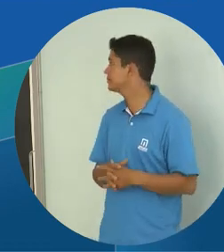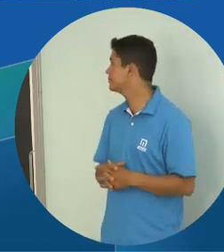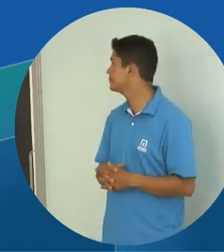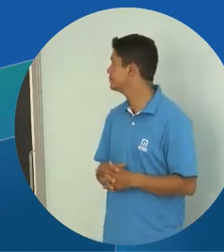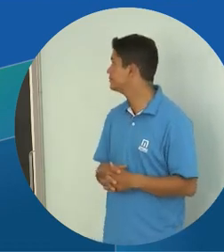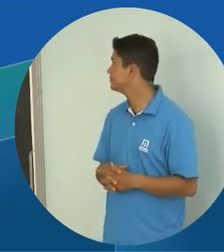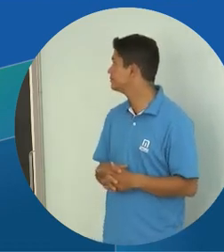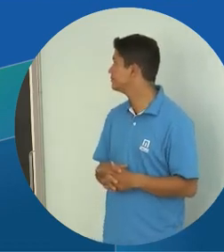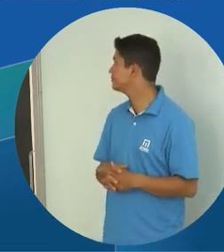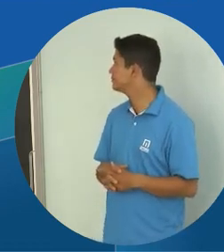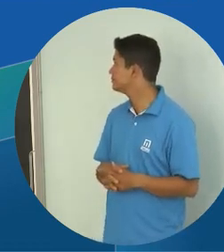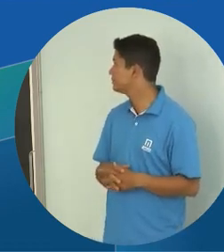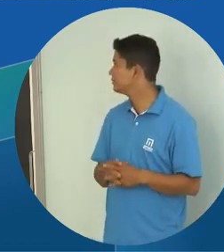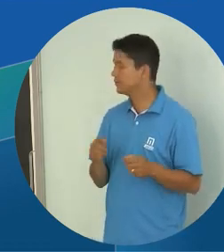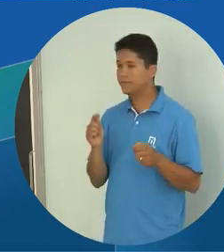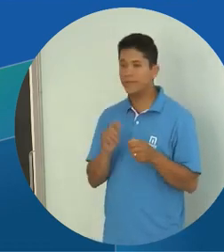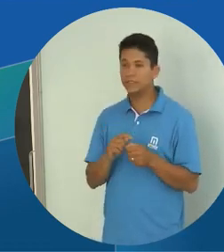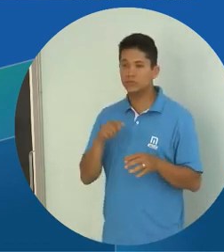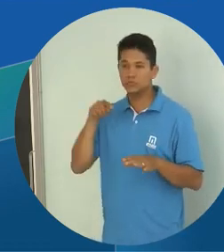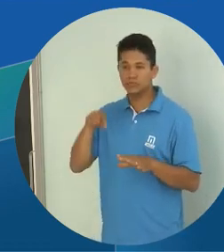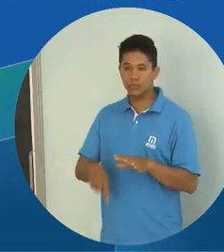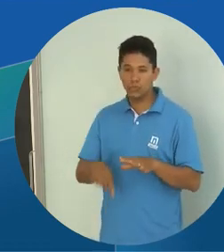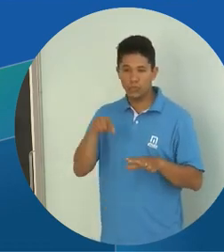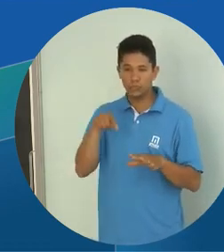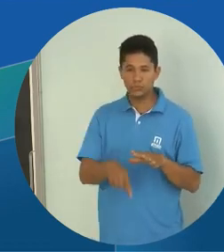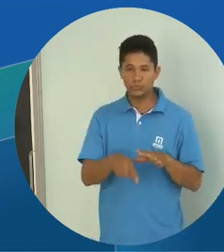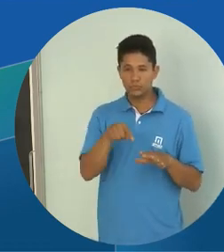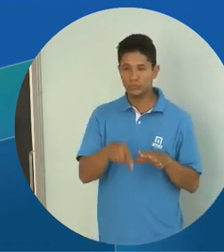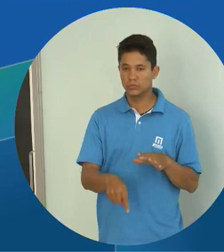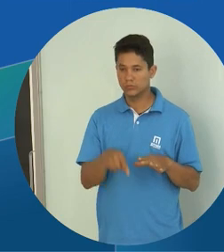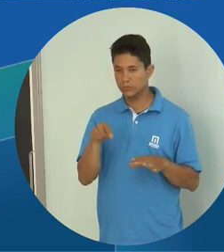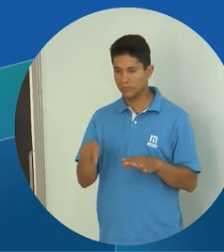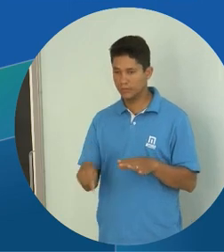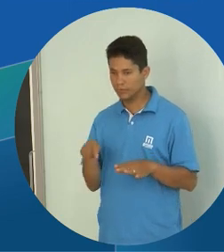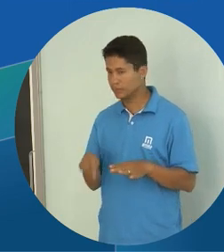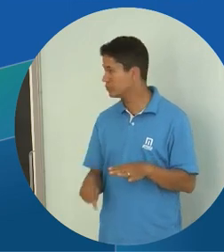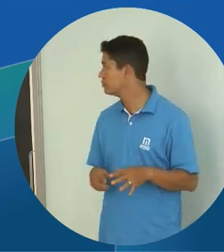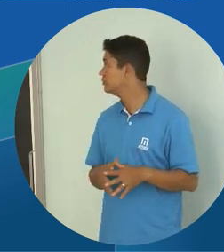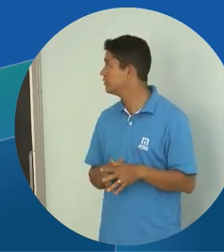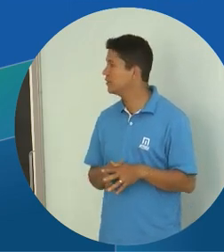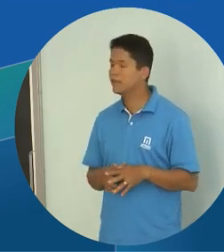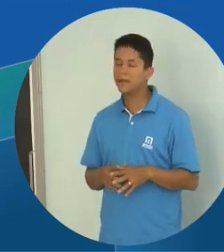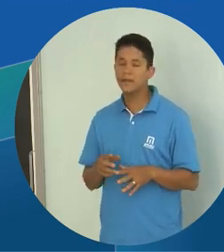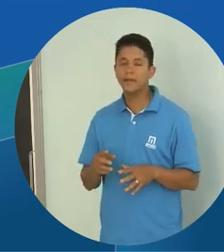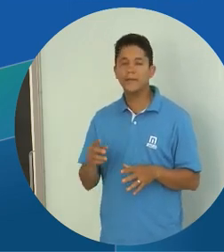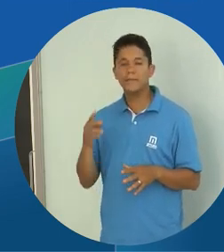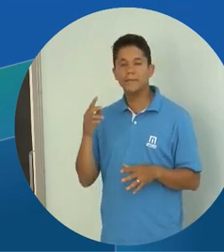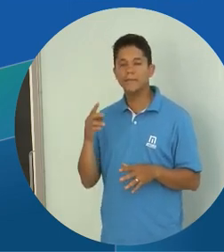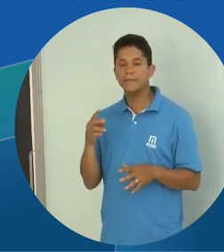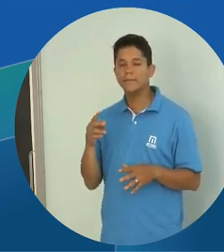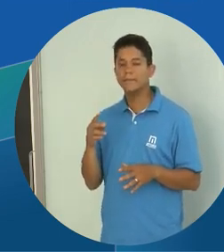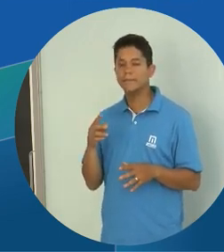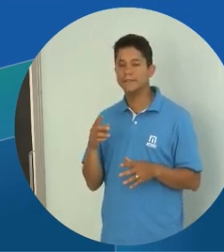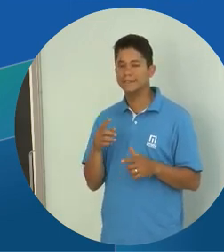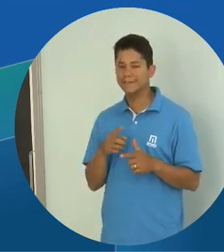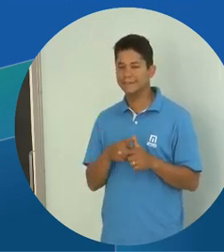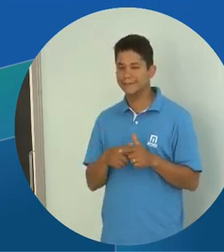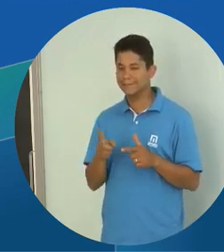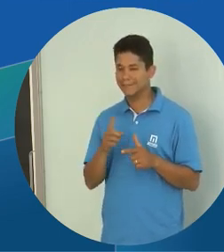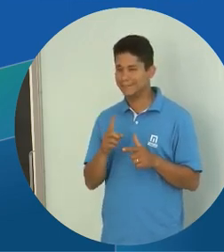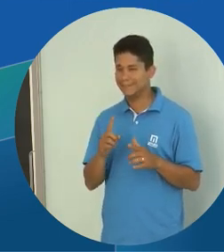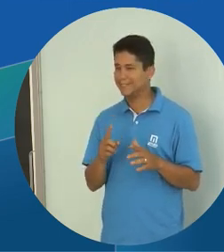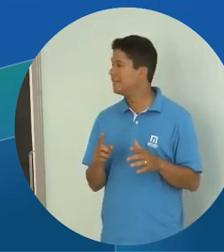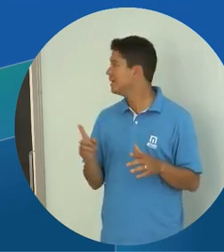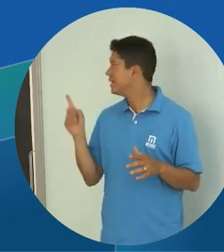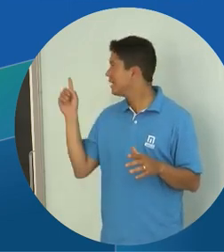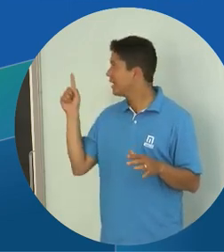a gente fez os furos, né? Os furos para injeção ao longo do